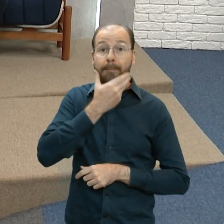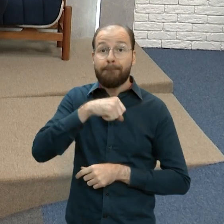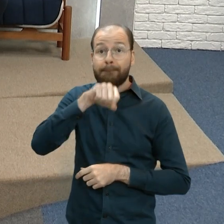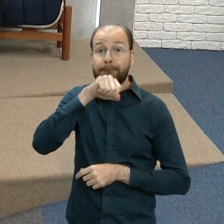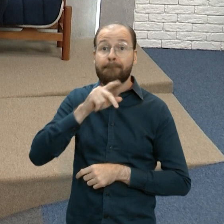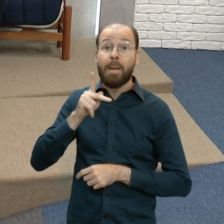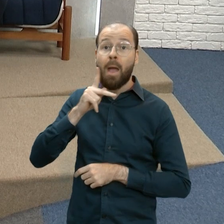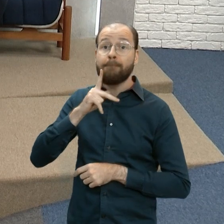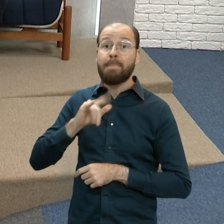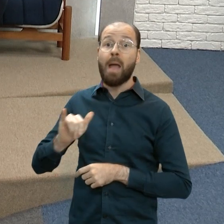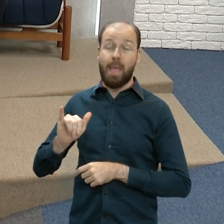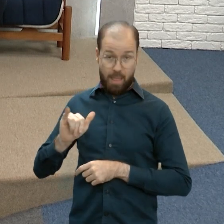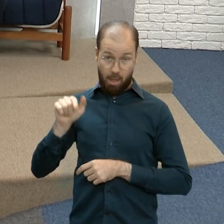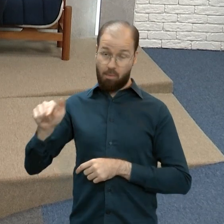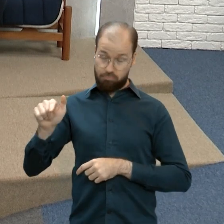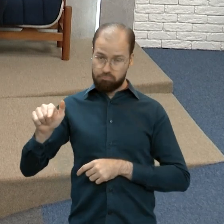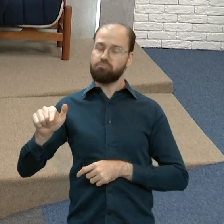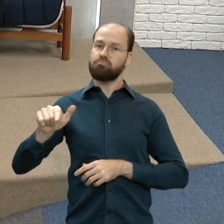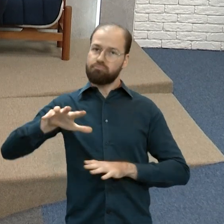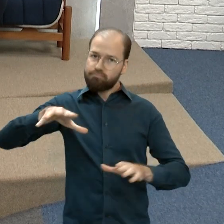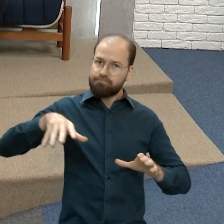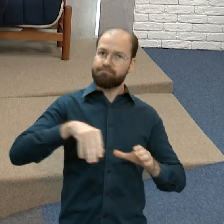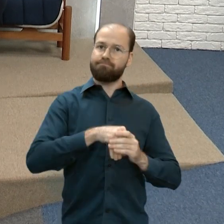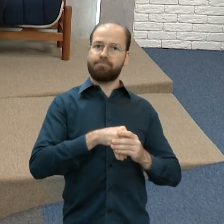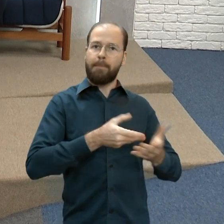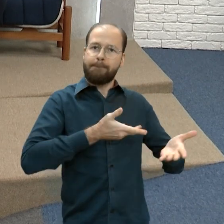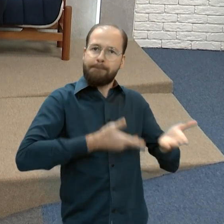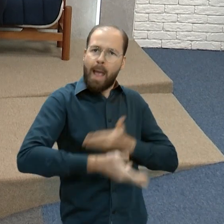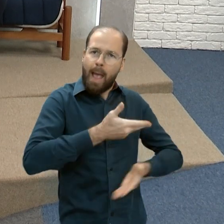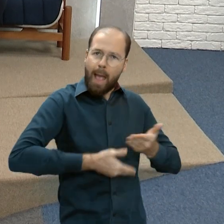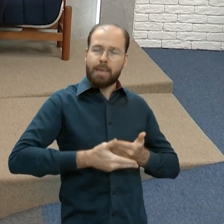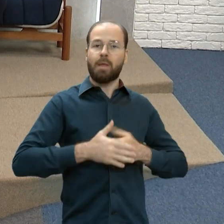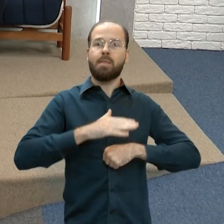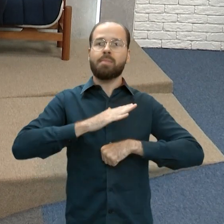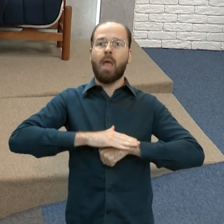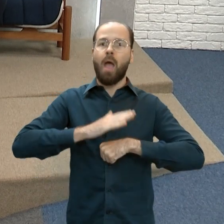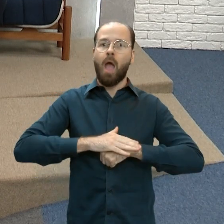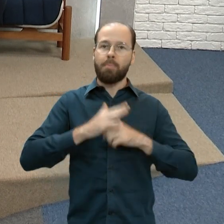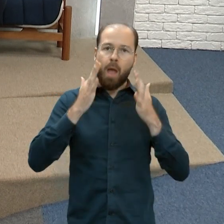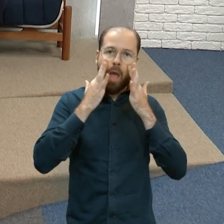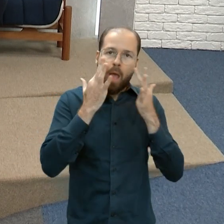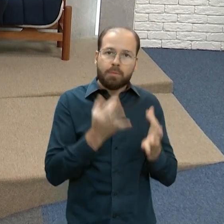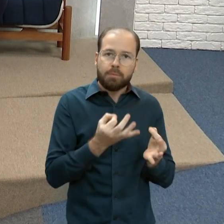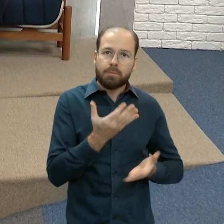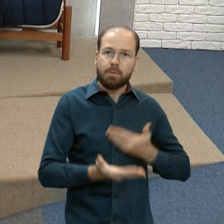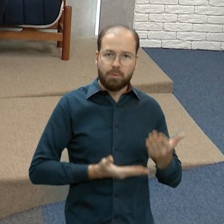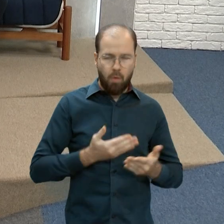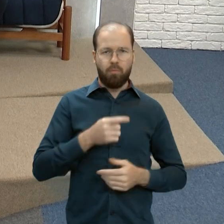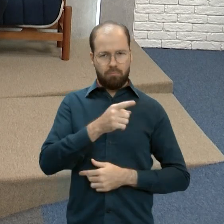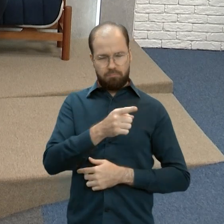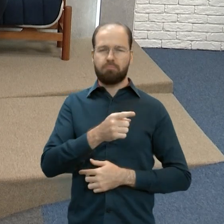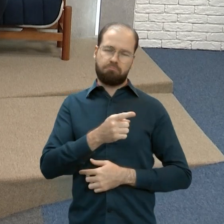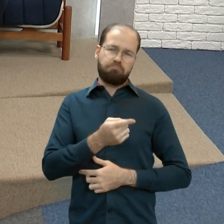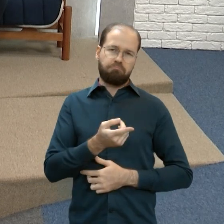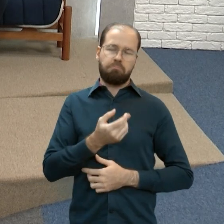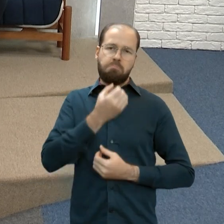efetiva, esse tempo de qualidade, e a senhora tem muita propriedade para falar disso, porque a senhora é pedagoga,